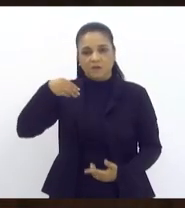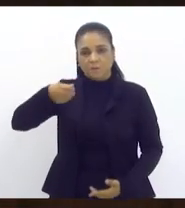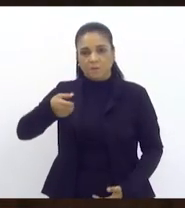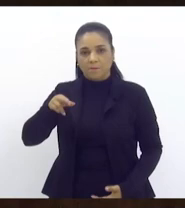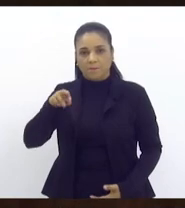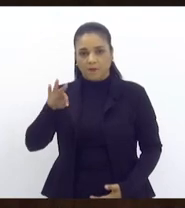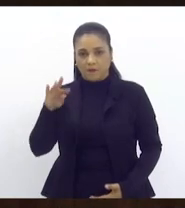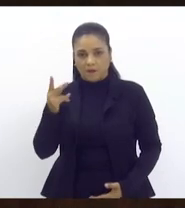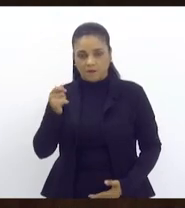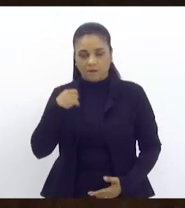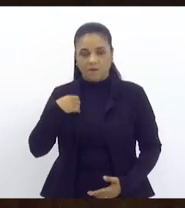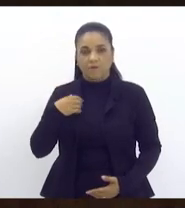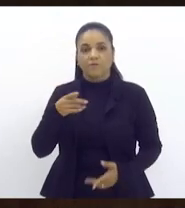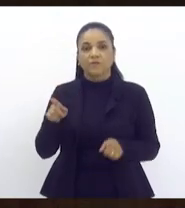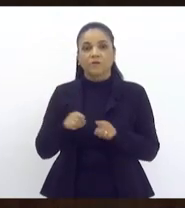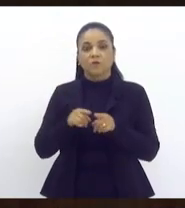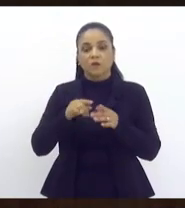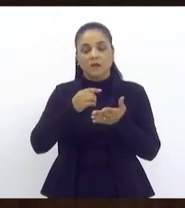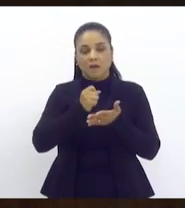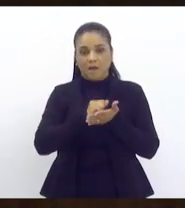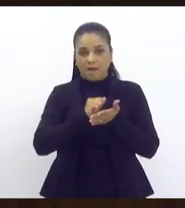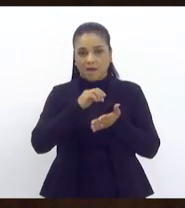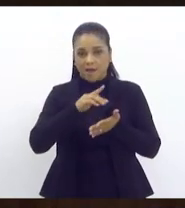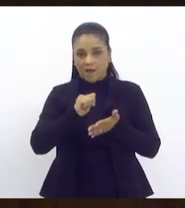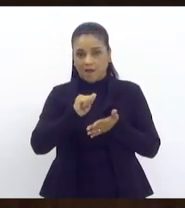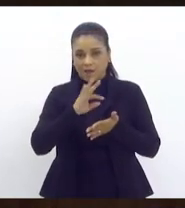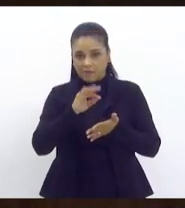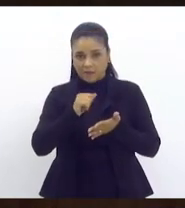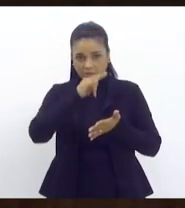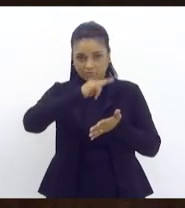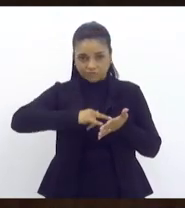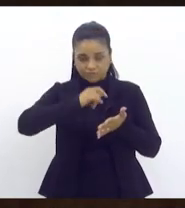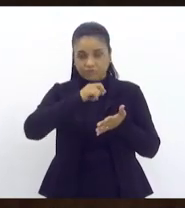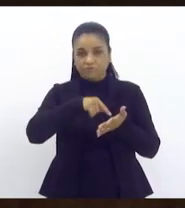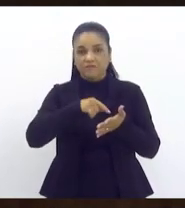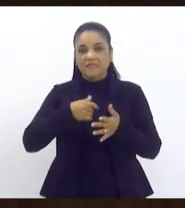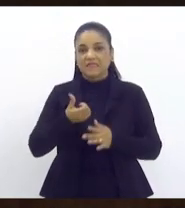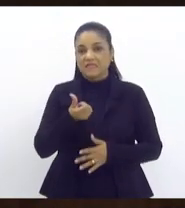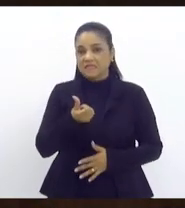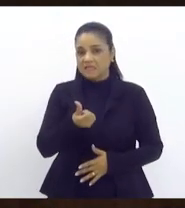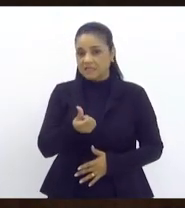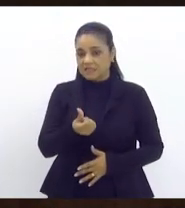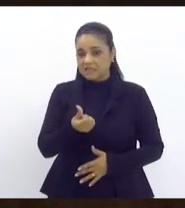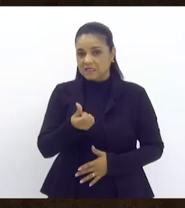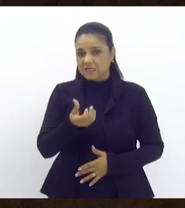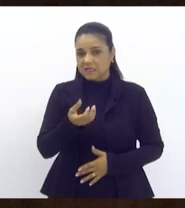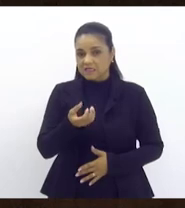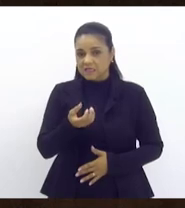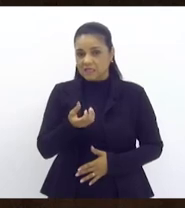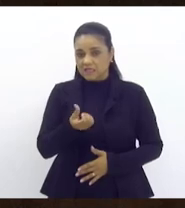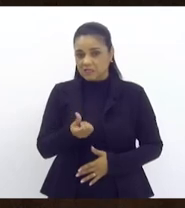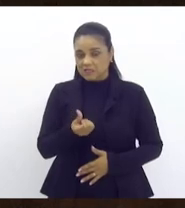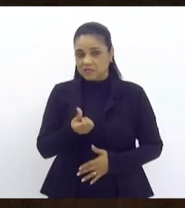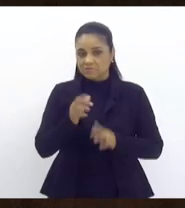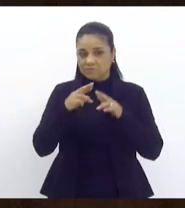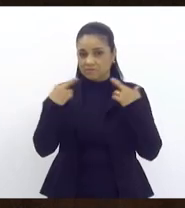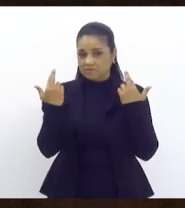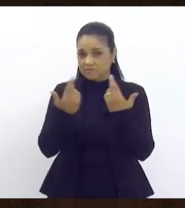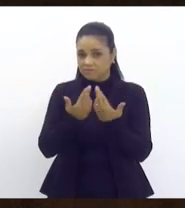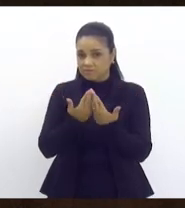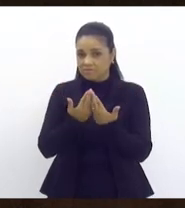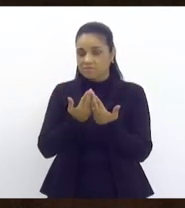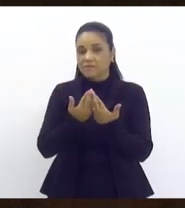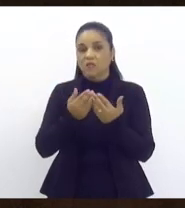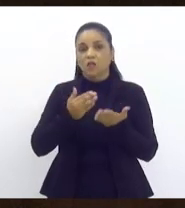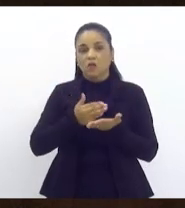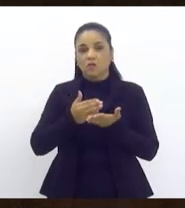com exatidão o ocorrido na sexta sessão extraordinária, que, iniciada